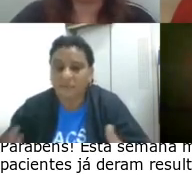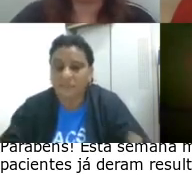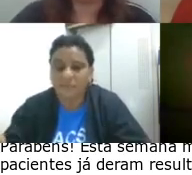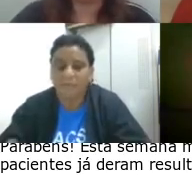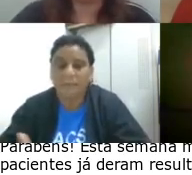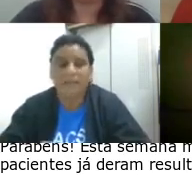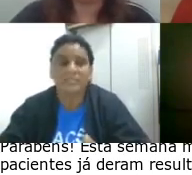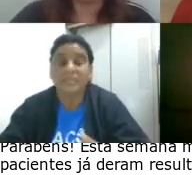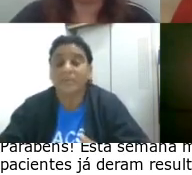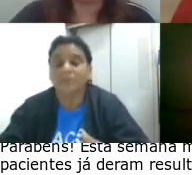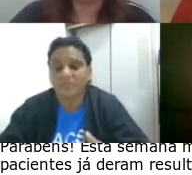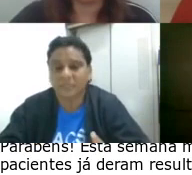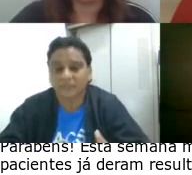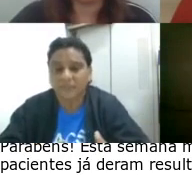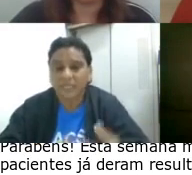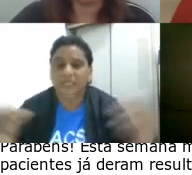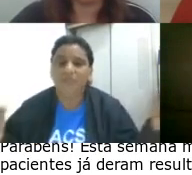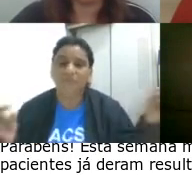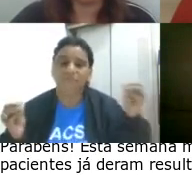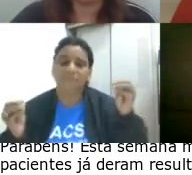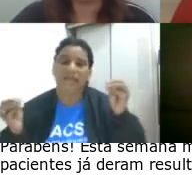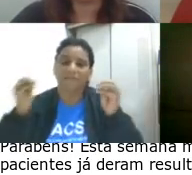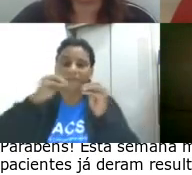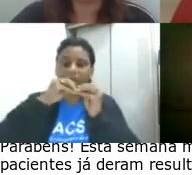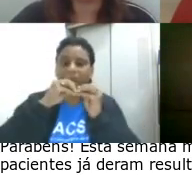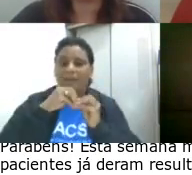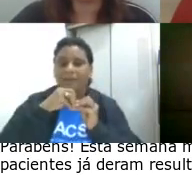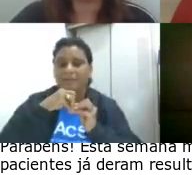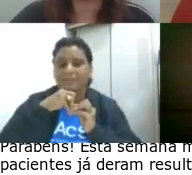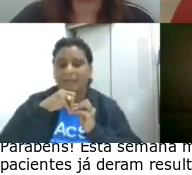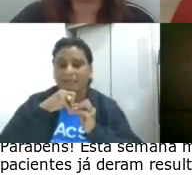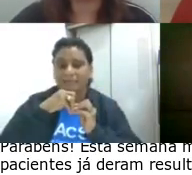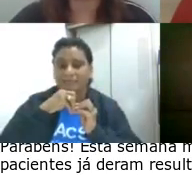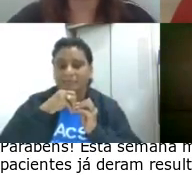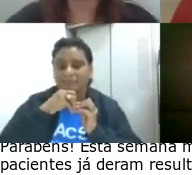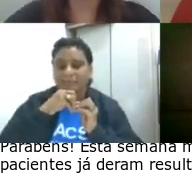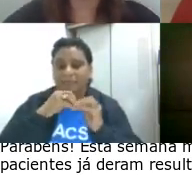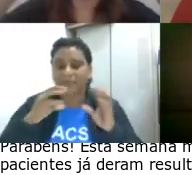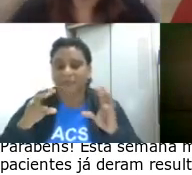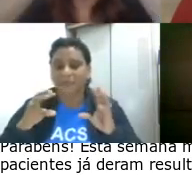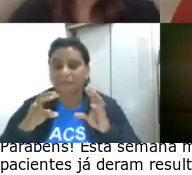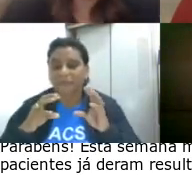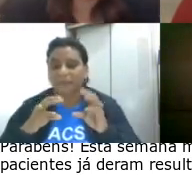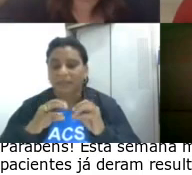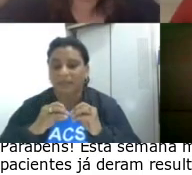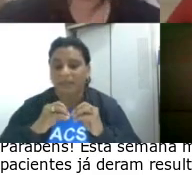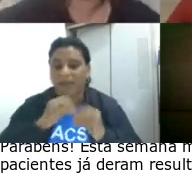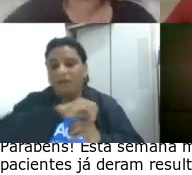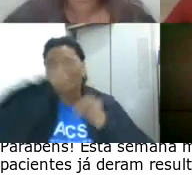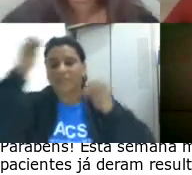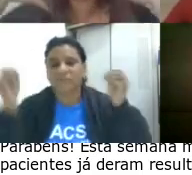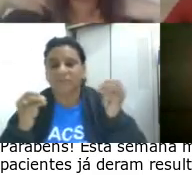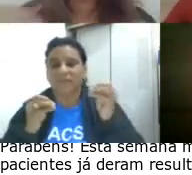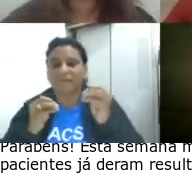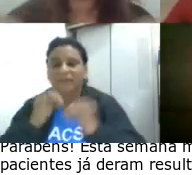os seus trabalhos e saiam muito cedo e não dava pra eu pegar eles em casa então a